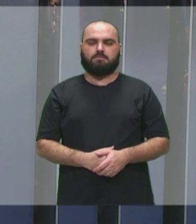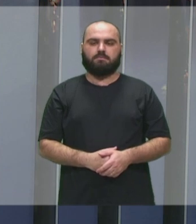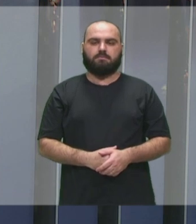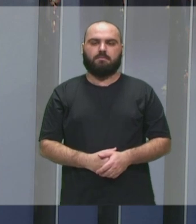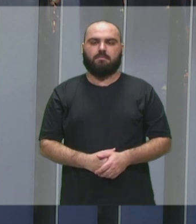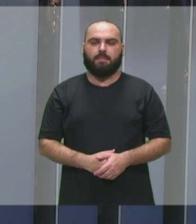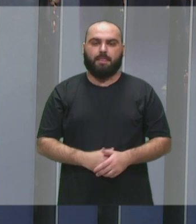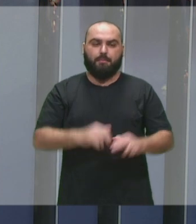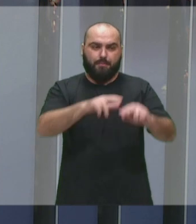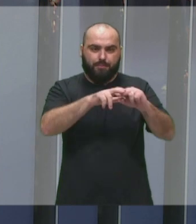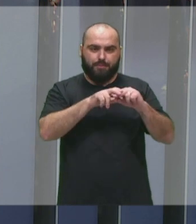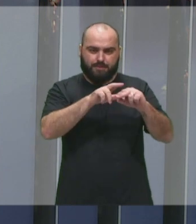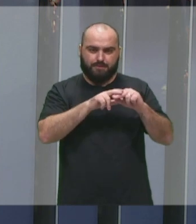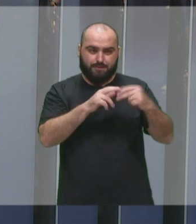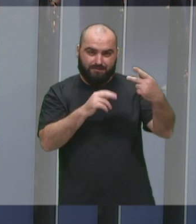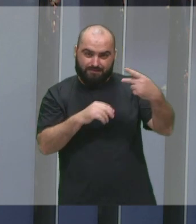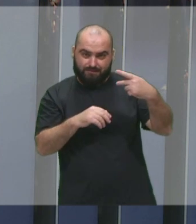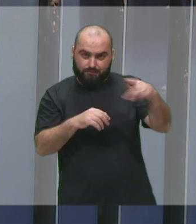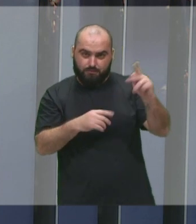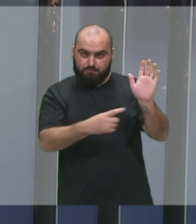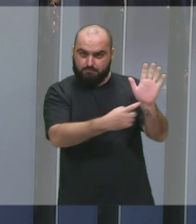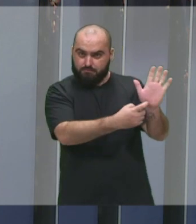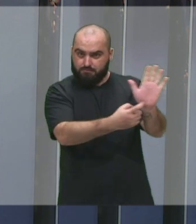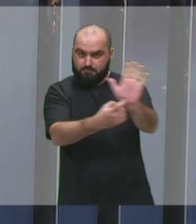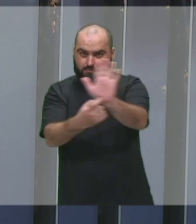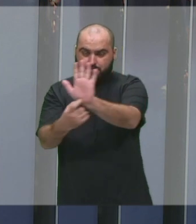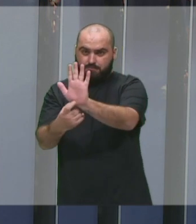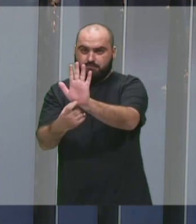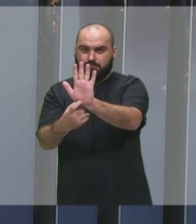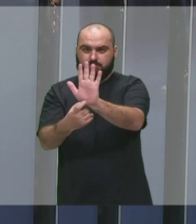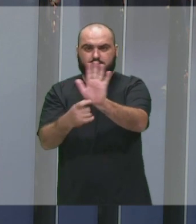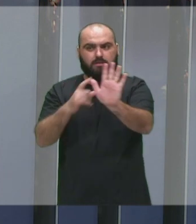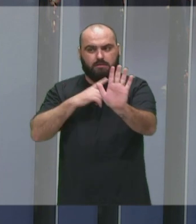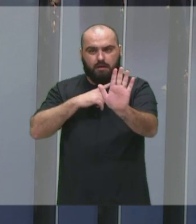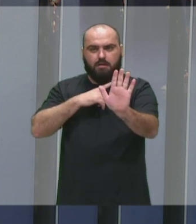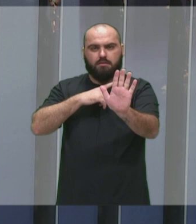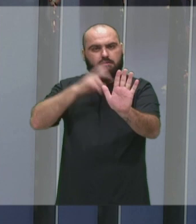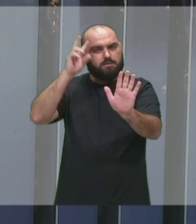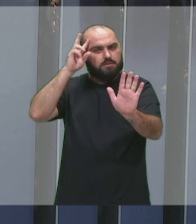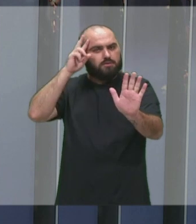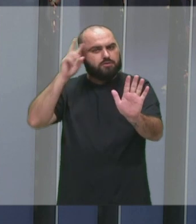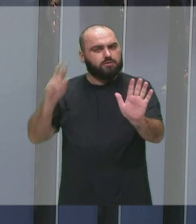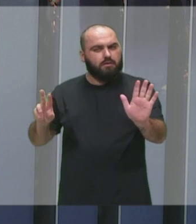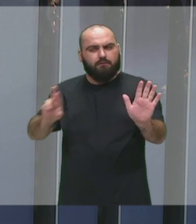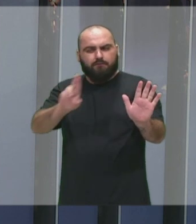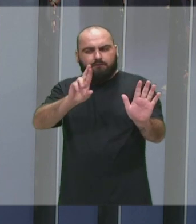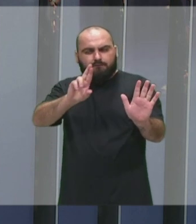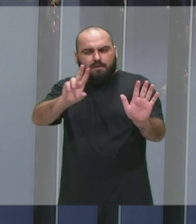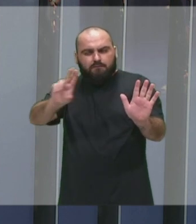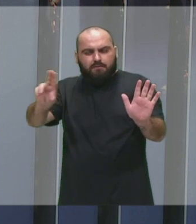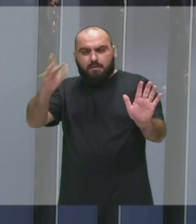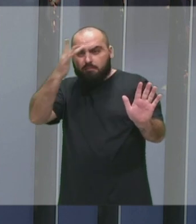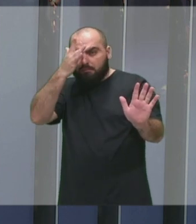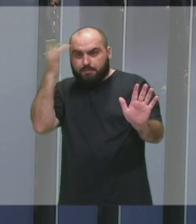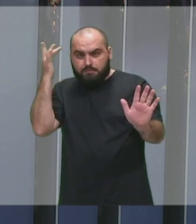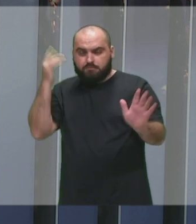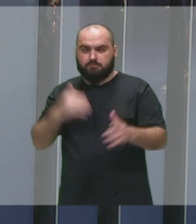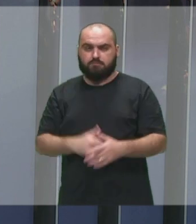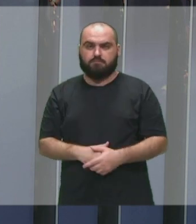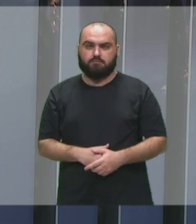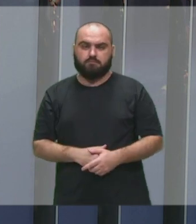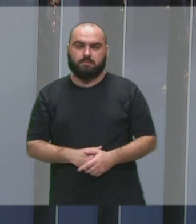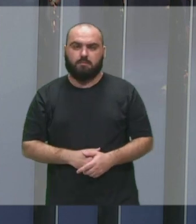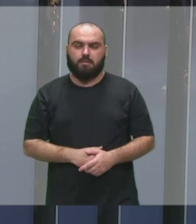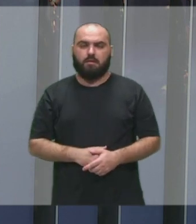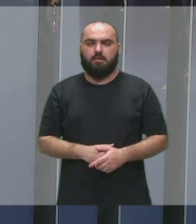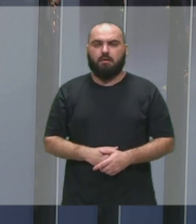a tua exposição, ela traz a história de muitas pessoas, né? Essas pessoas, elas só se viram na obra